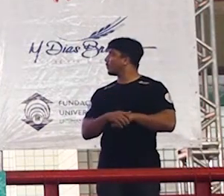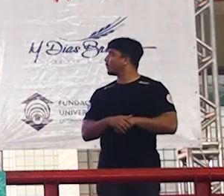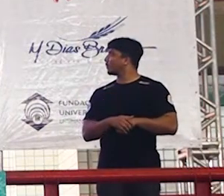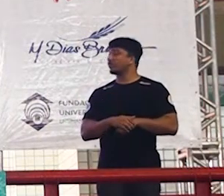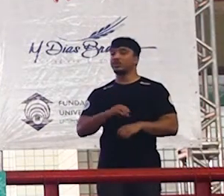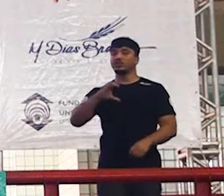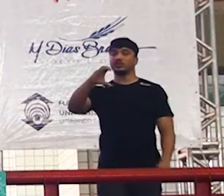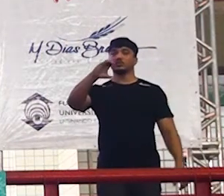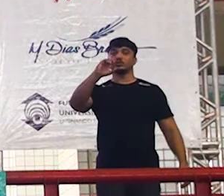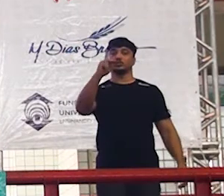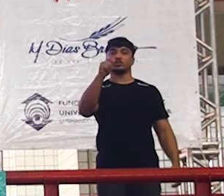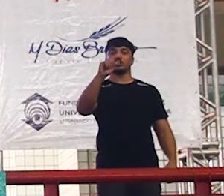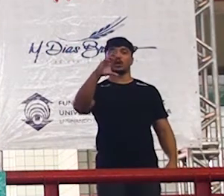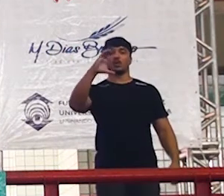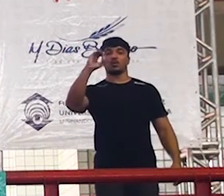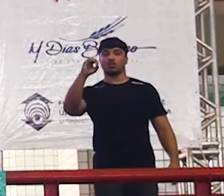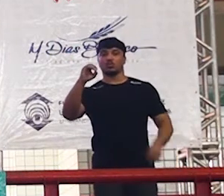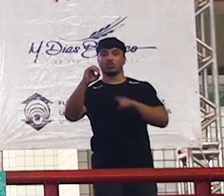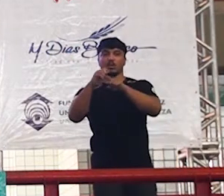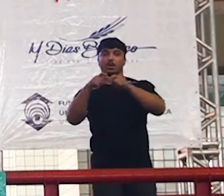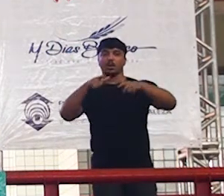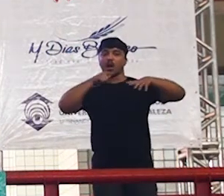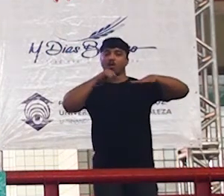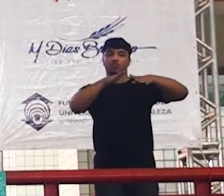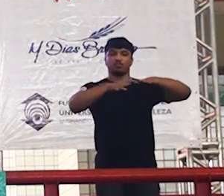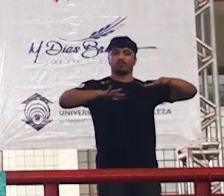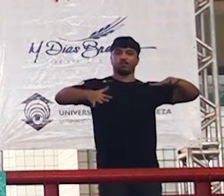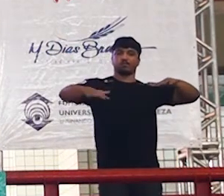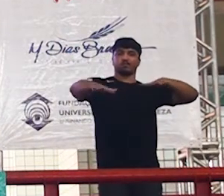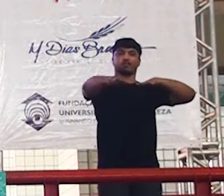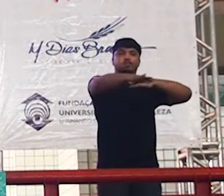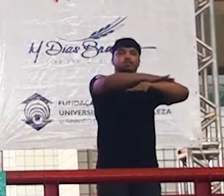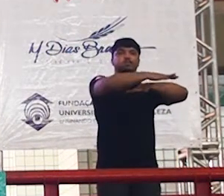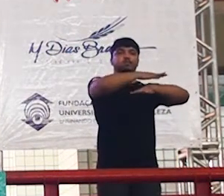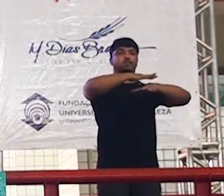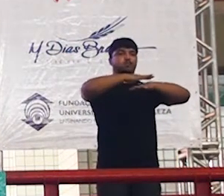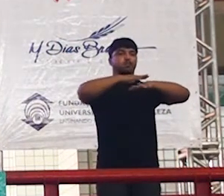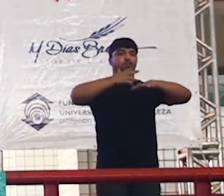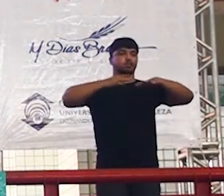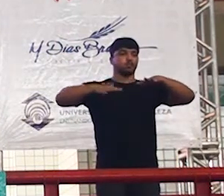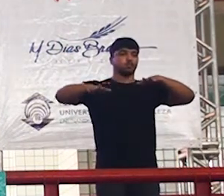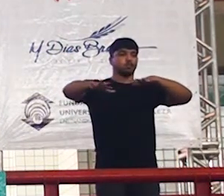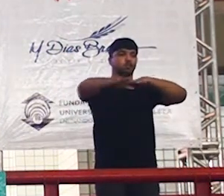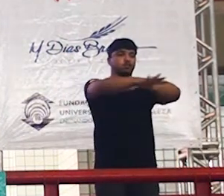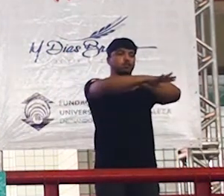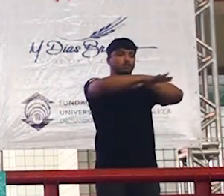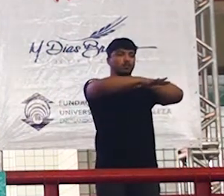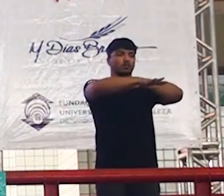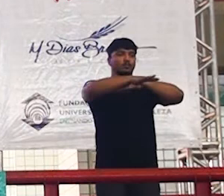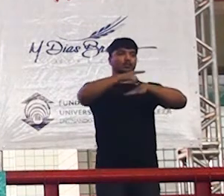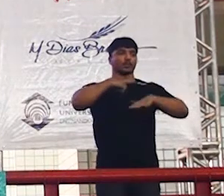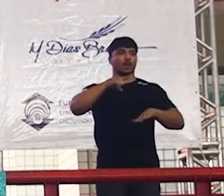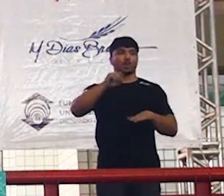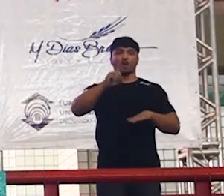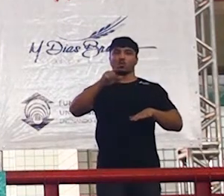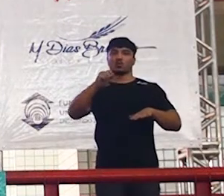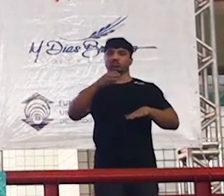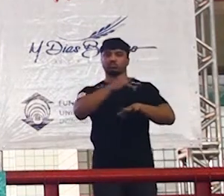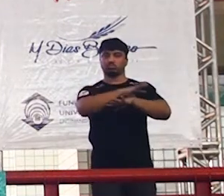Charco é um alagado, é um mangue, é um